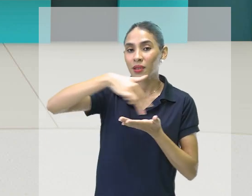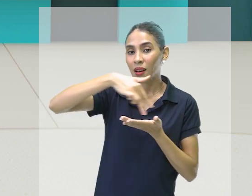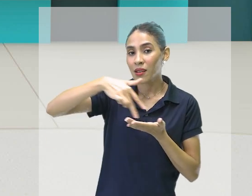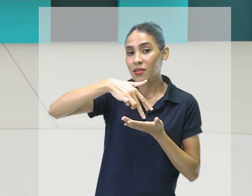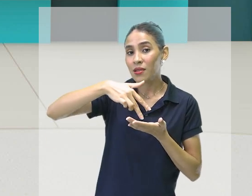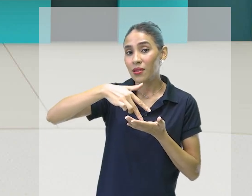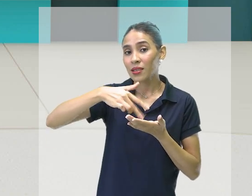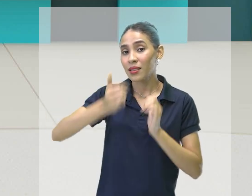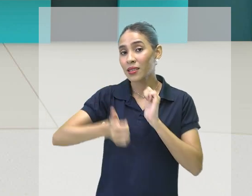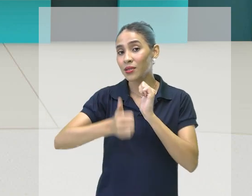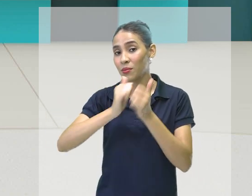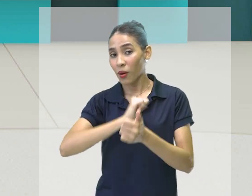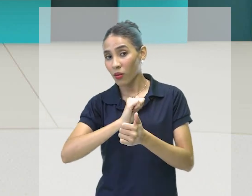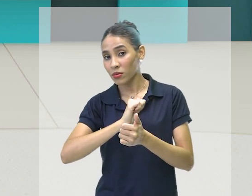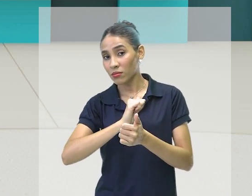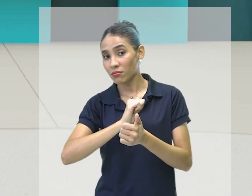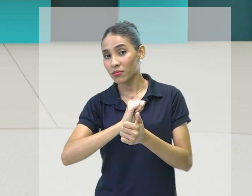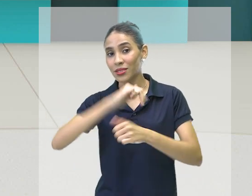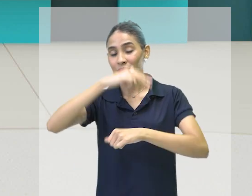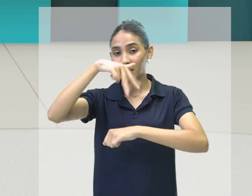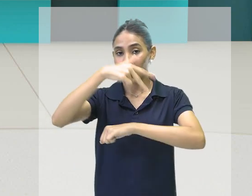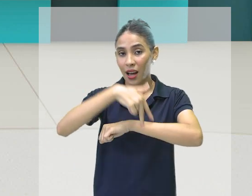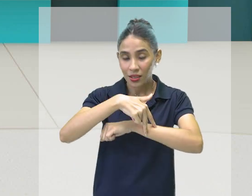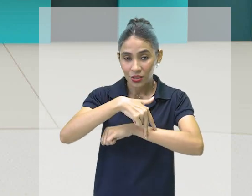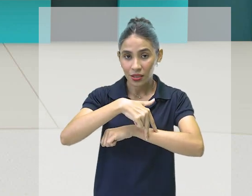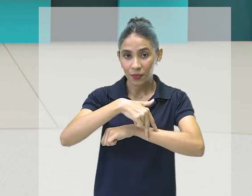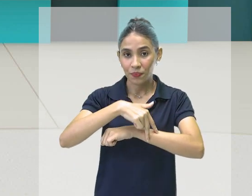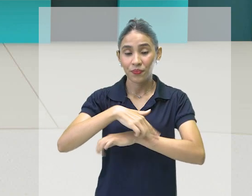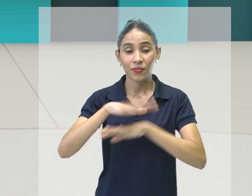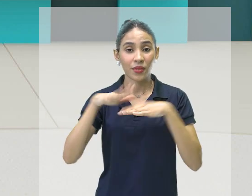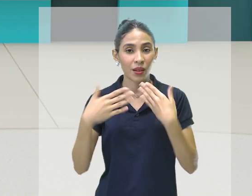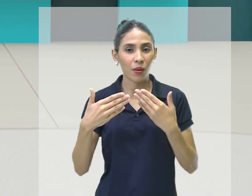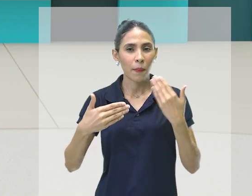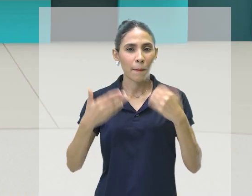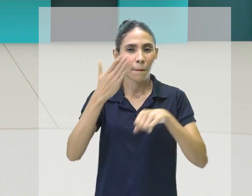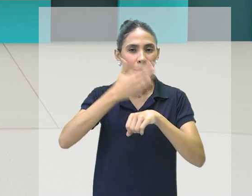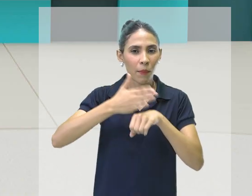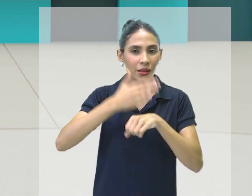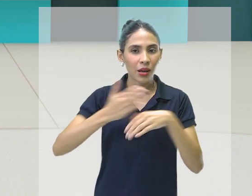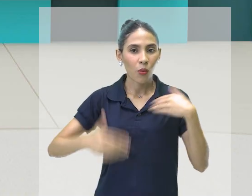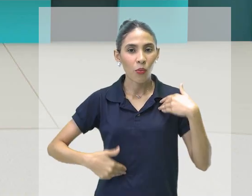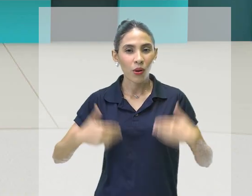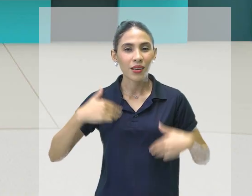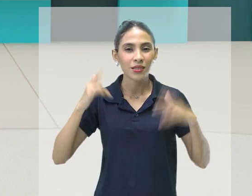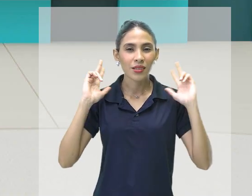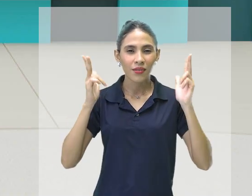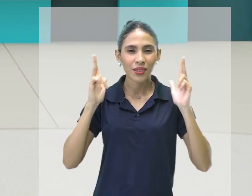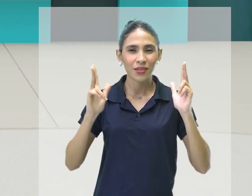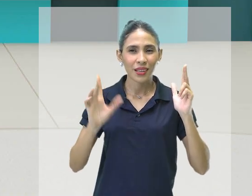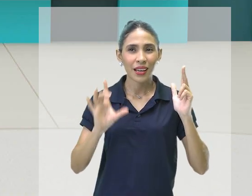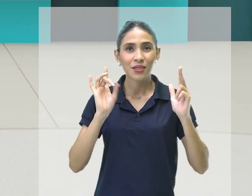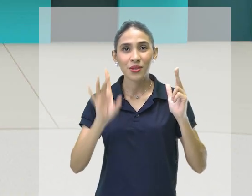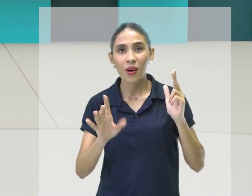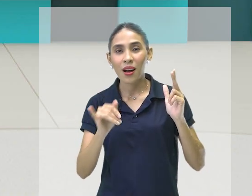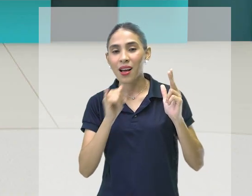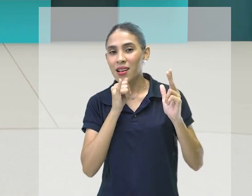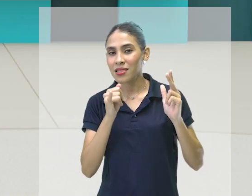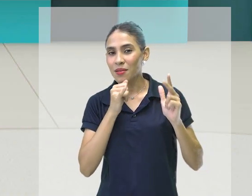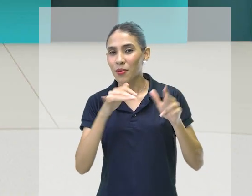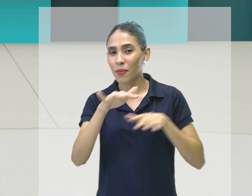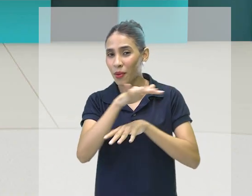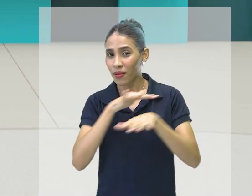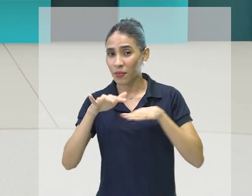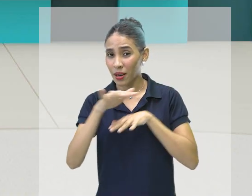estudamos dança, esporte, ginástica, práticas corporais de aventura? Será que é só por